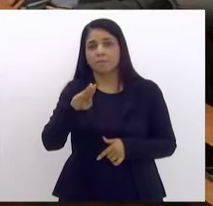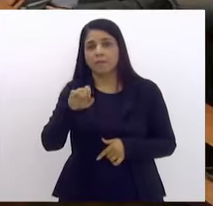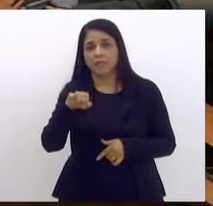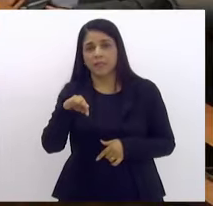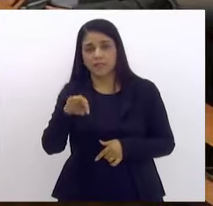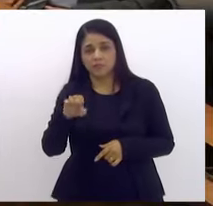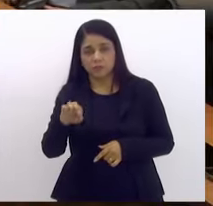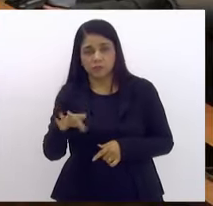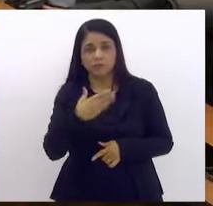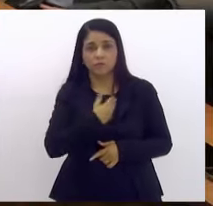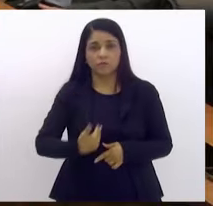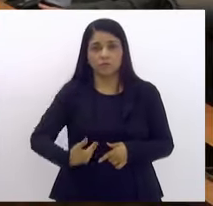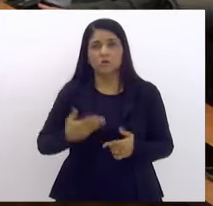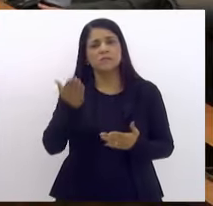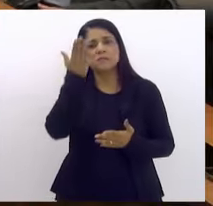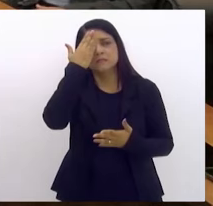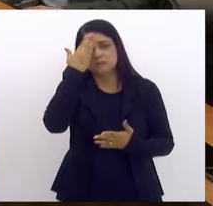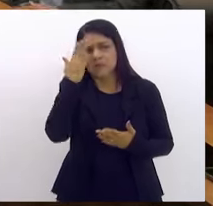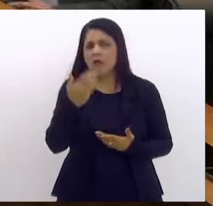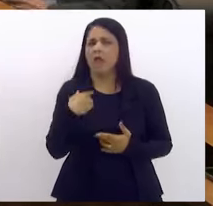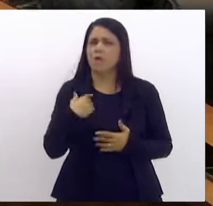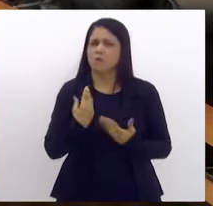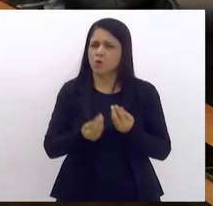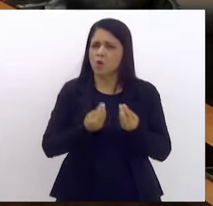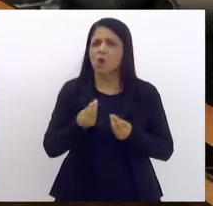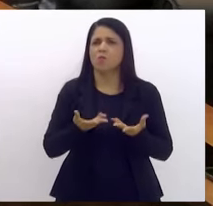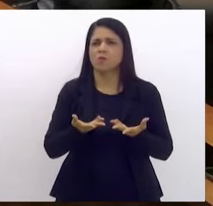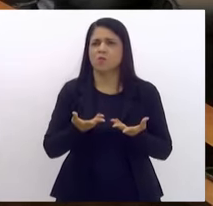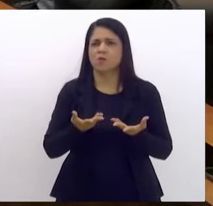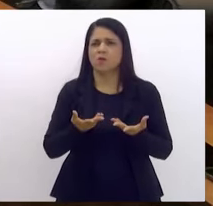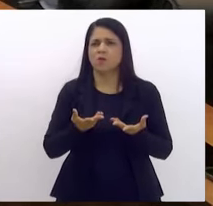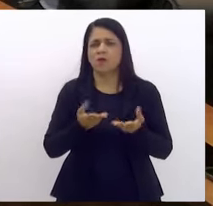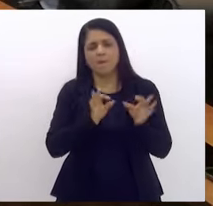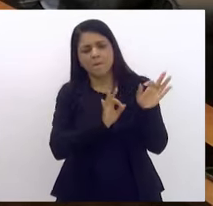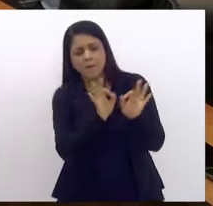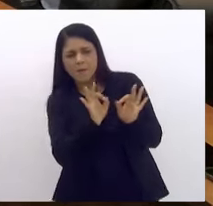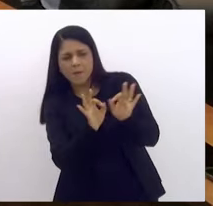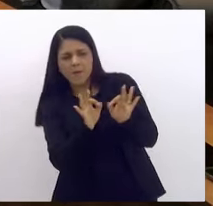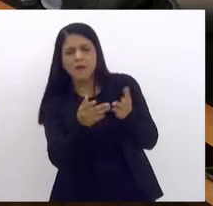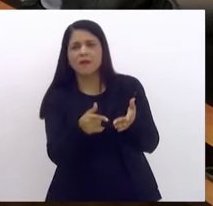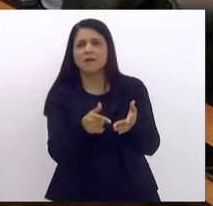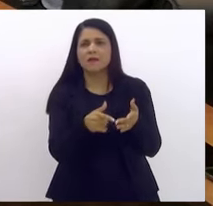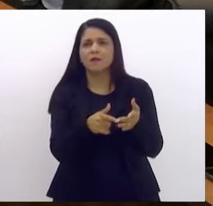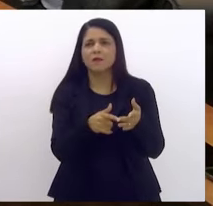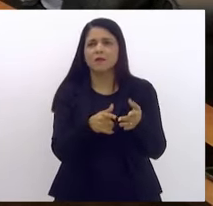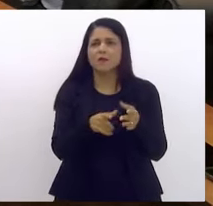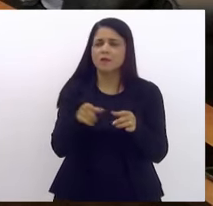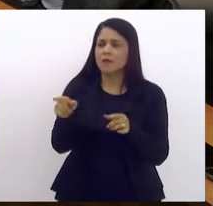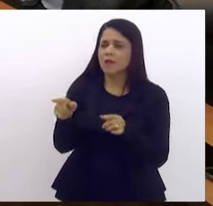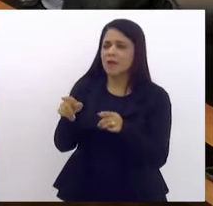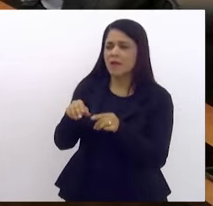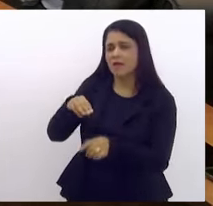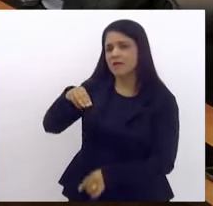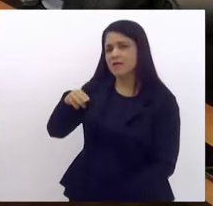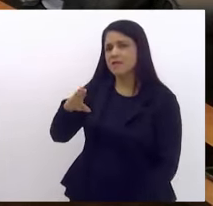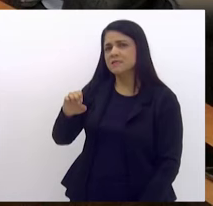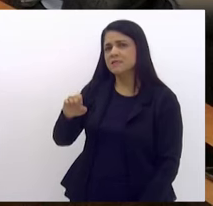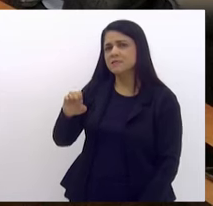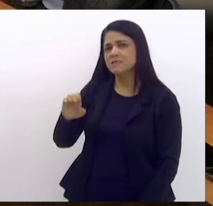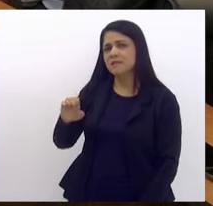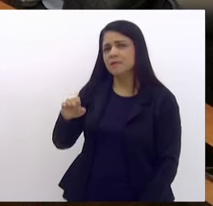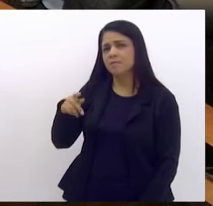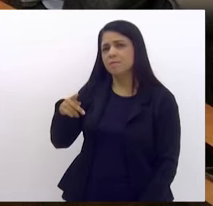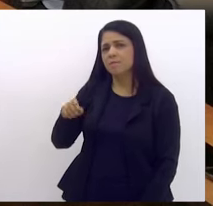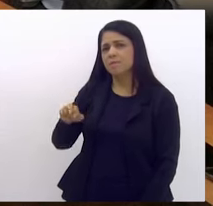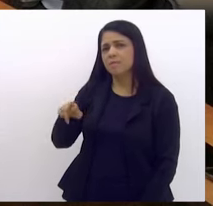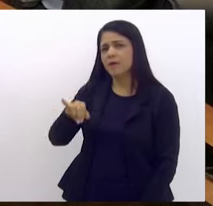gente sabe como é que funciona nesse governo. Aí vai e pendura um programinha ali pendura a CEPERJ ali no outro programa.